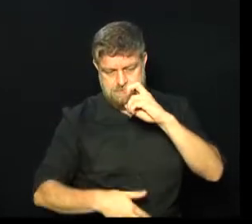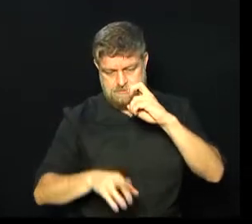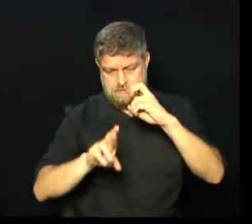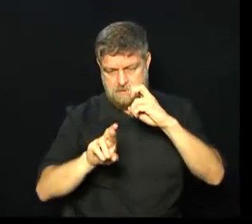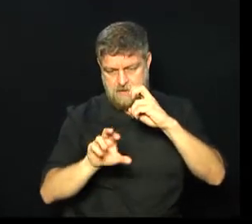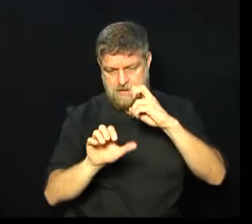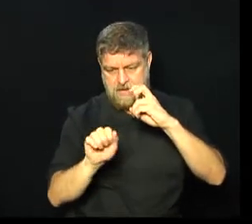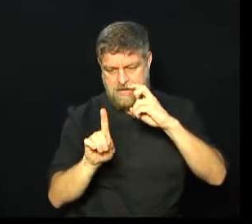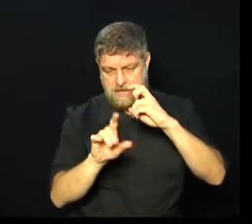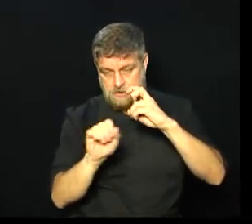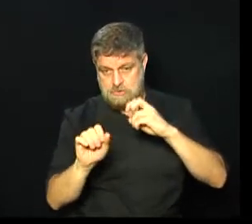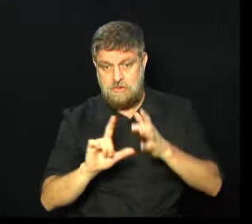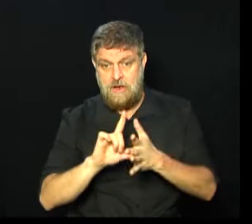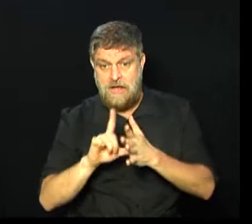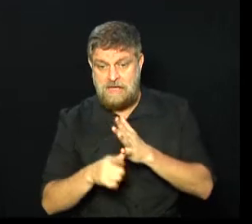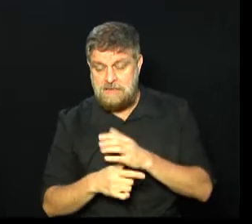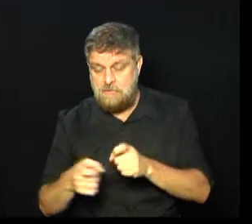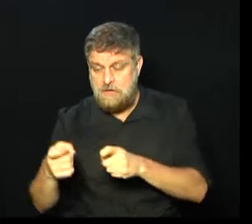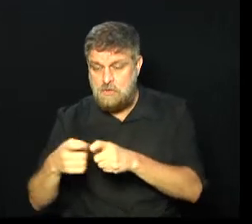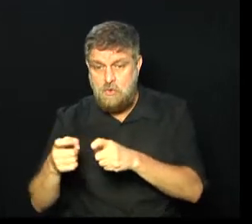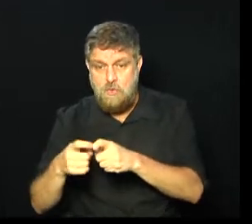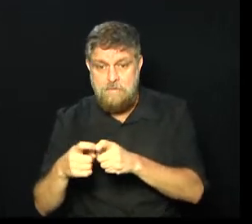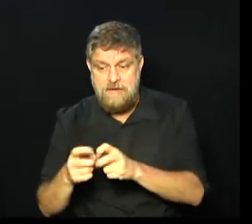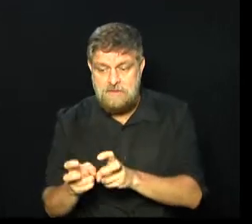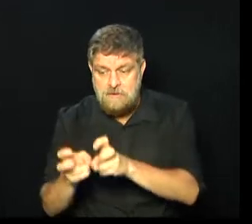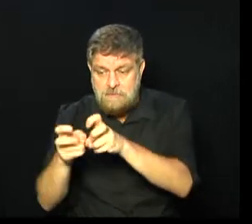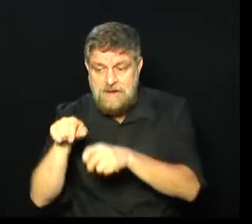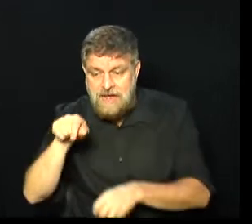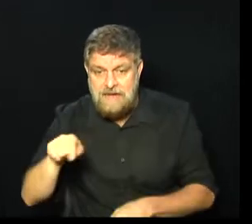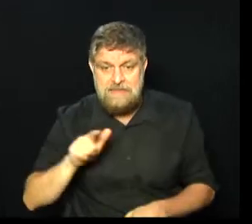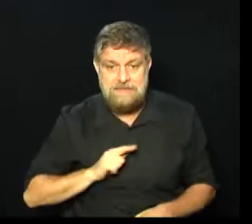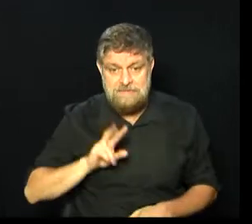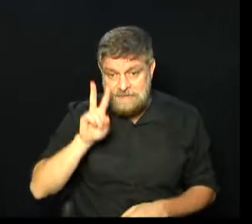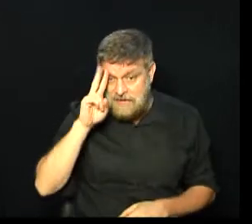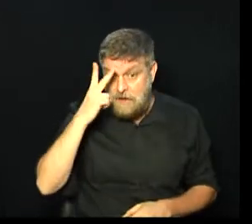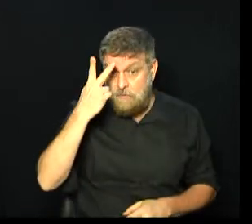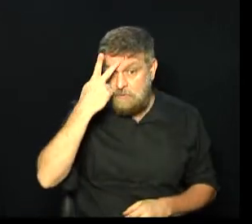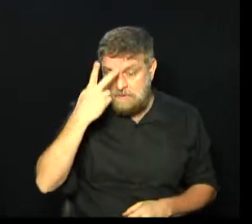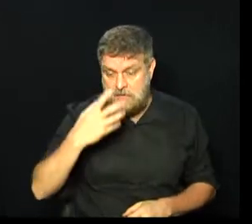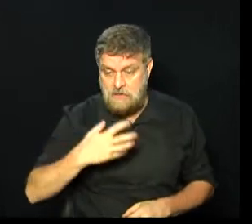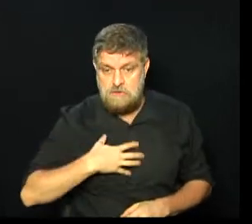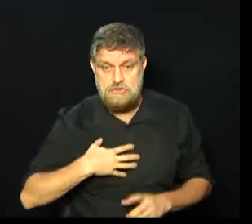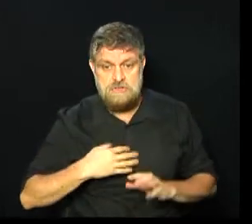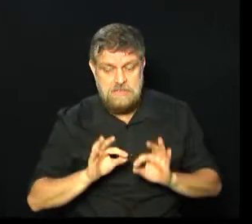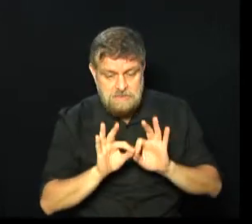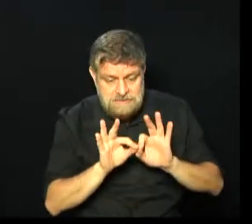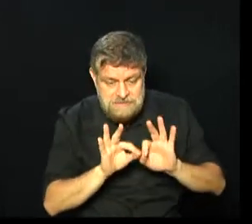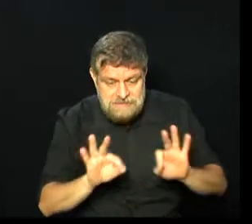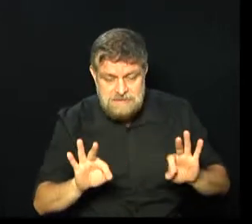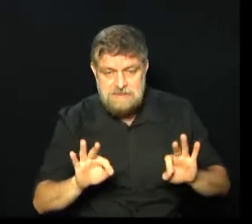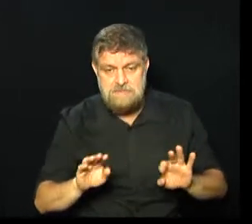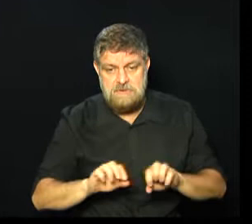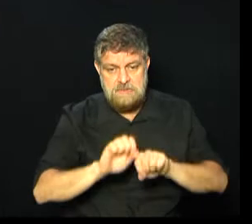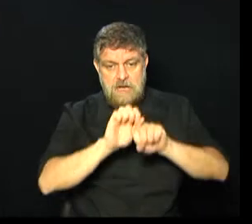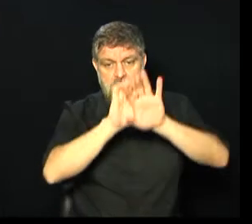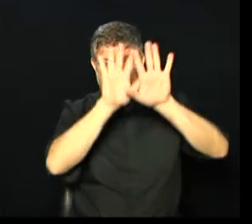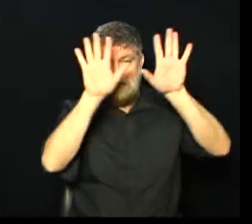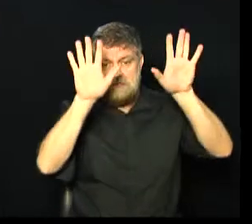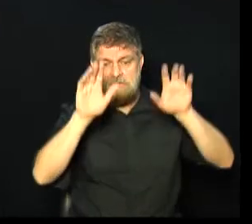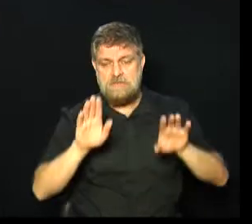ao oncologista. Isso precisa ser revisto de maneira simples, aberta, transparente,